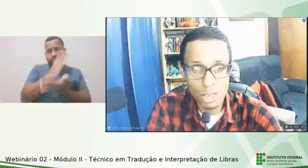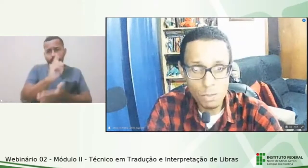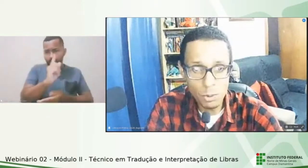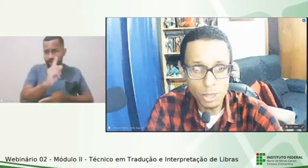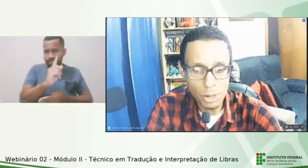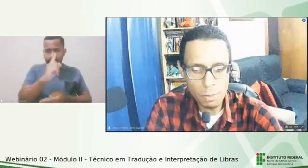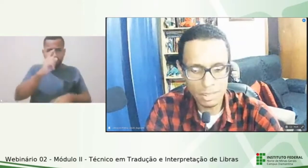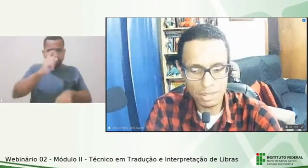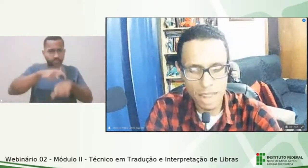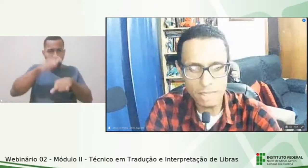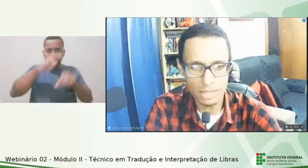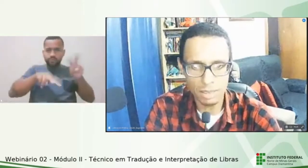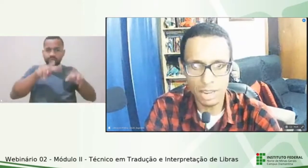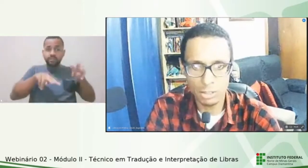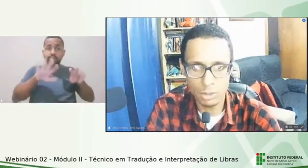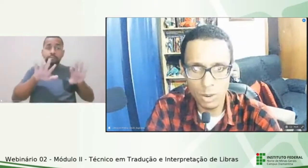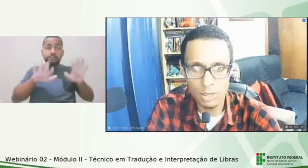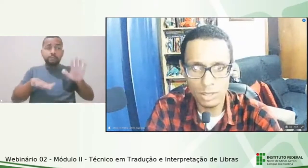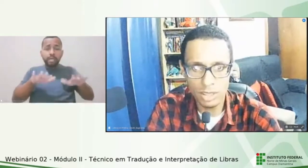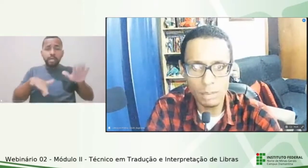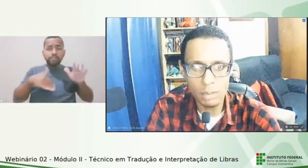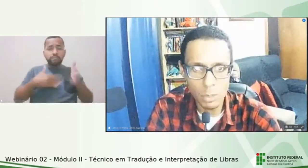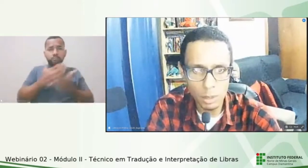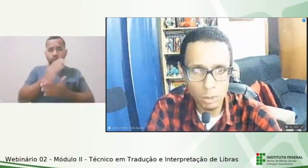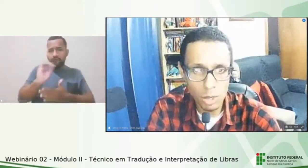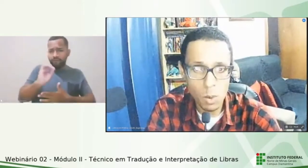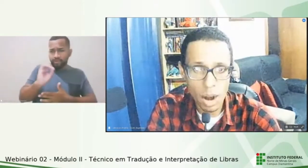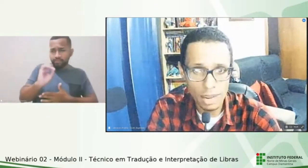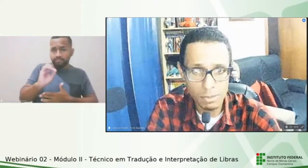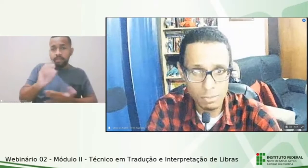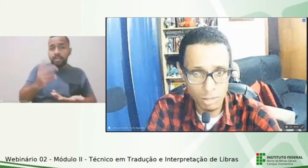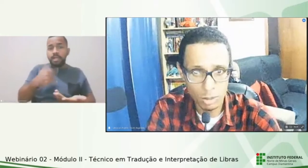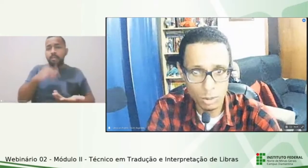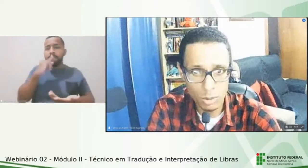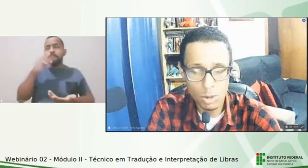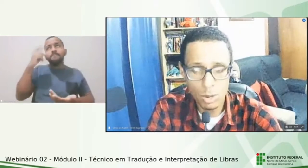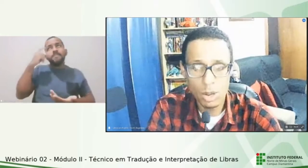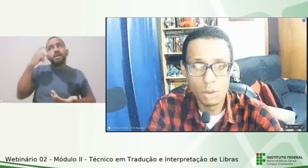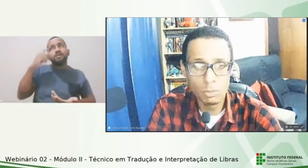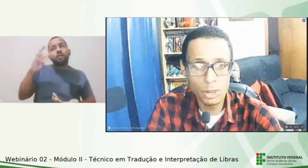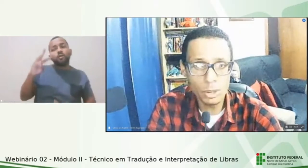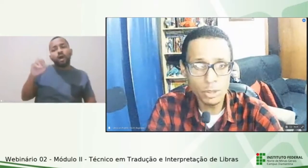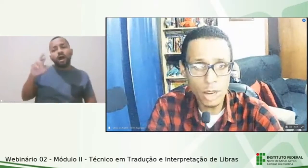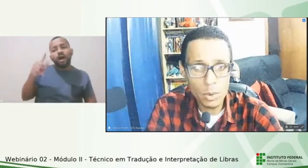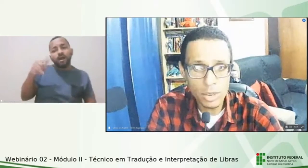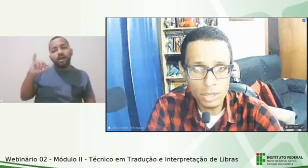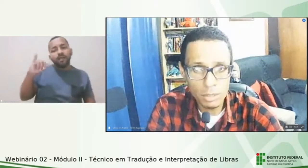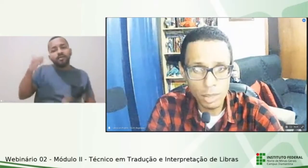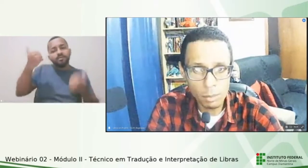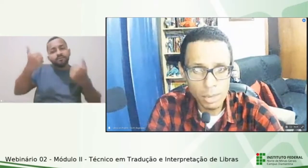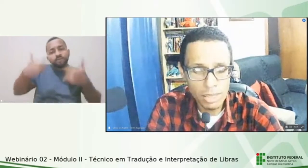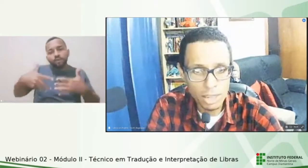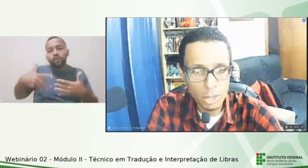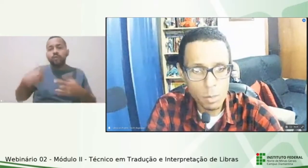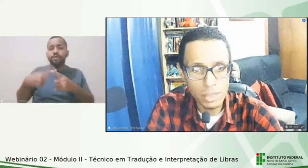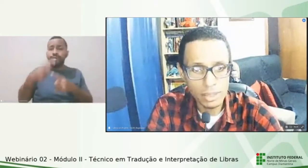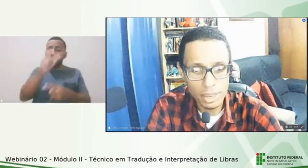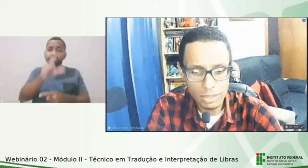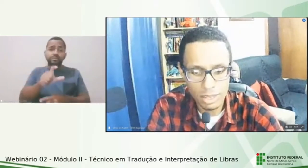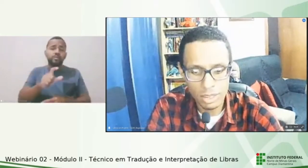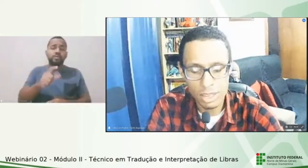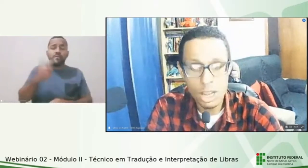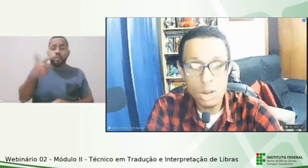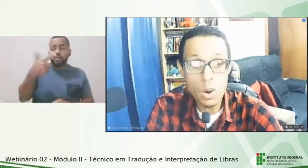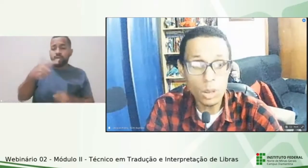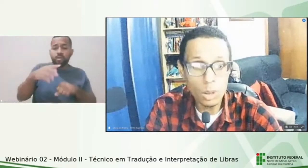E por não passar nas avaliações, exatamente pelo que o Arlen mencionou, por não ter conhecimento, habilidade e